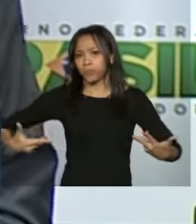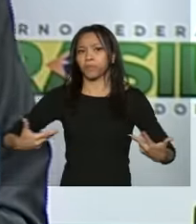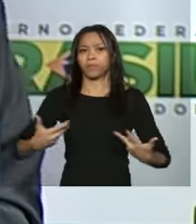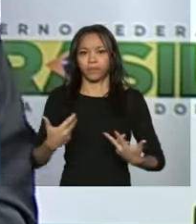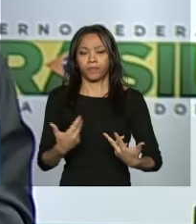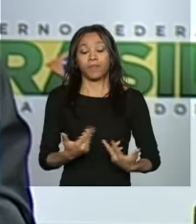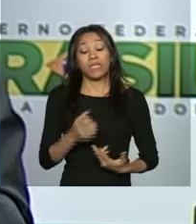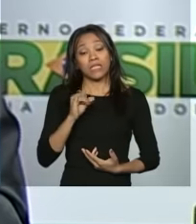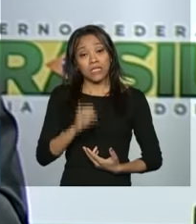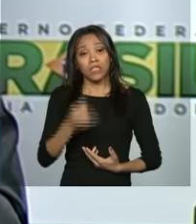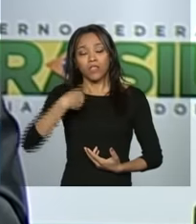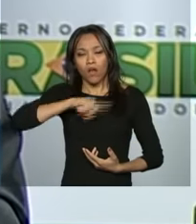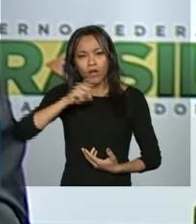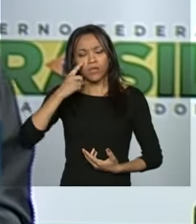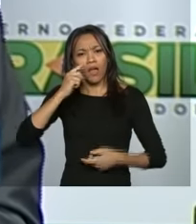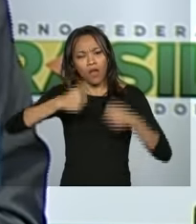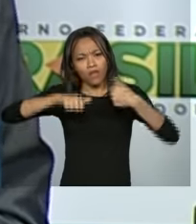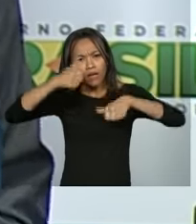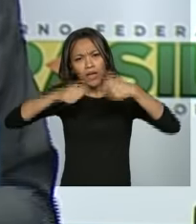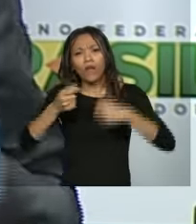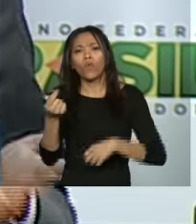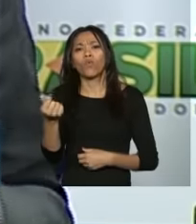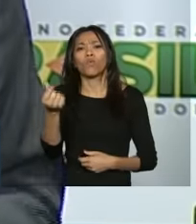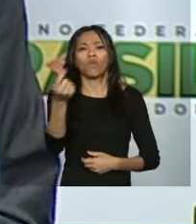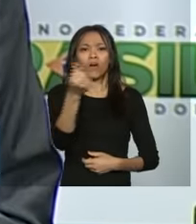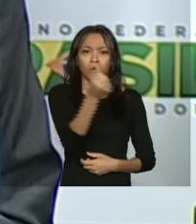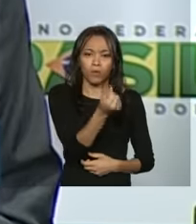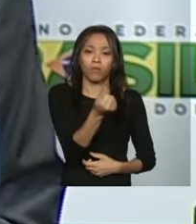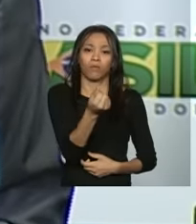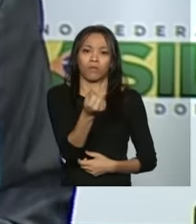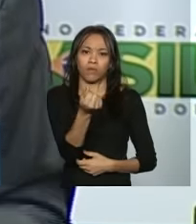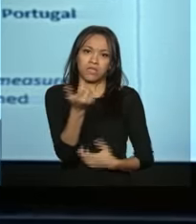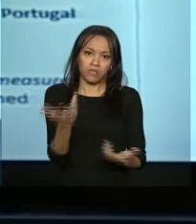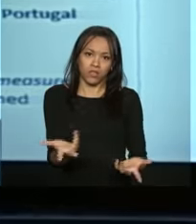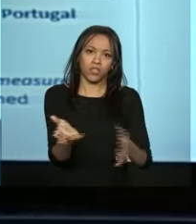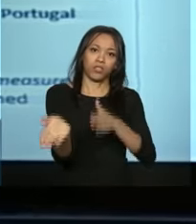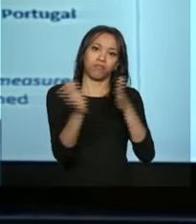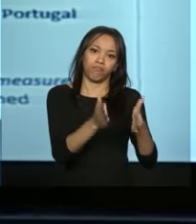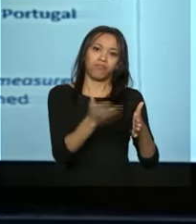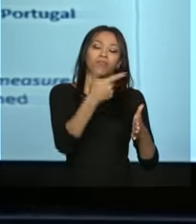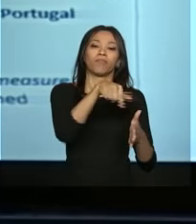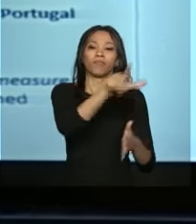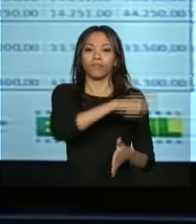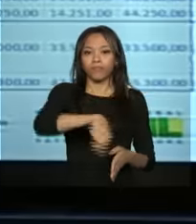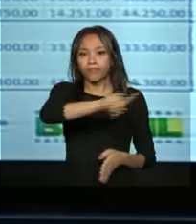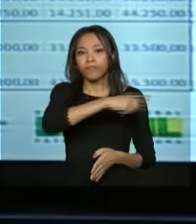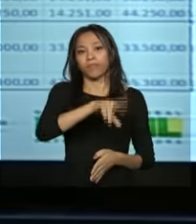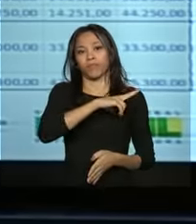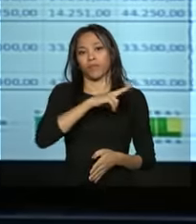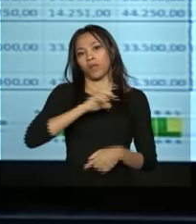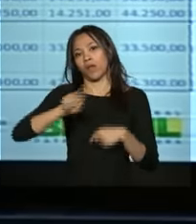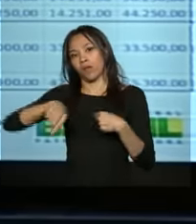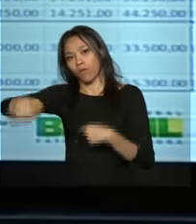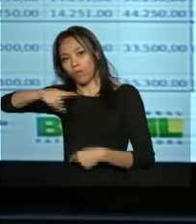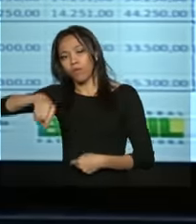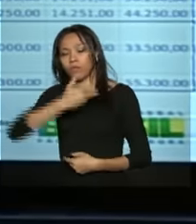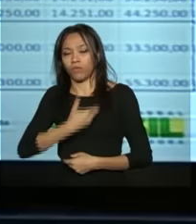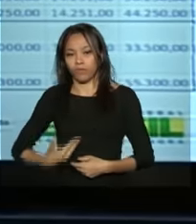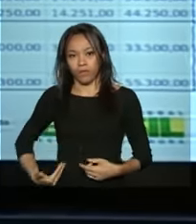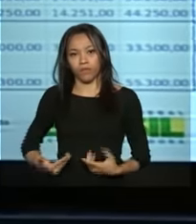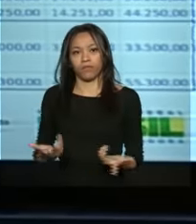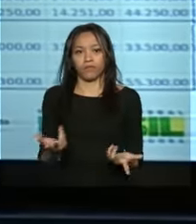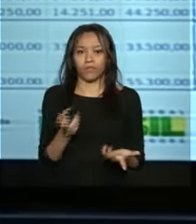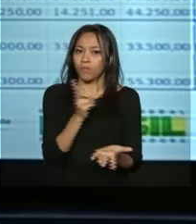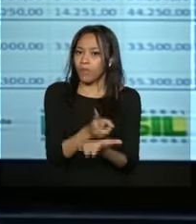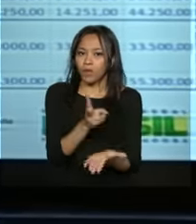preços praticados internacionalmente tanto na área pública como na área privada nós não vamos enfrentar a situação próximo